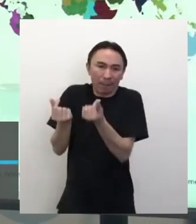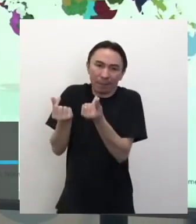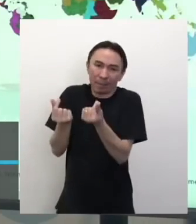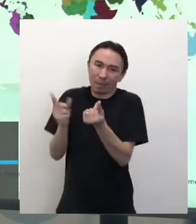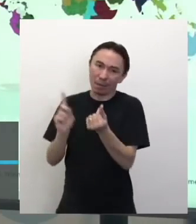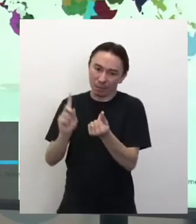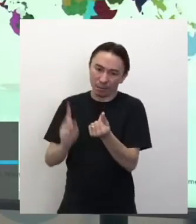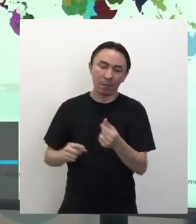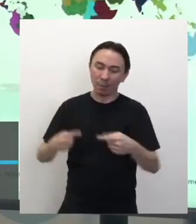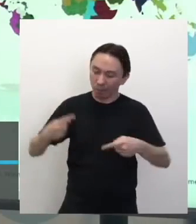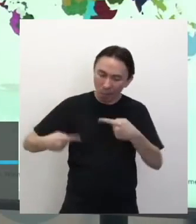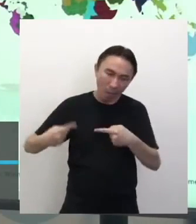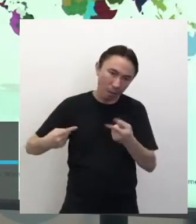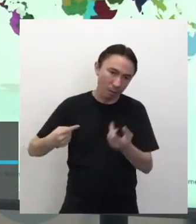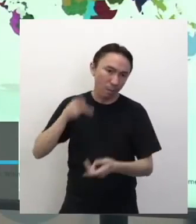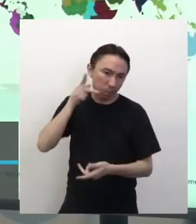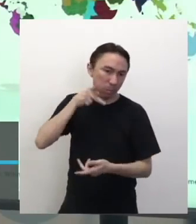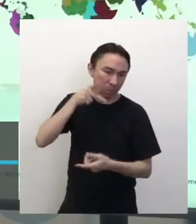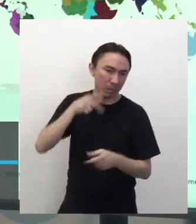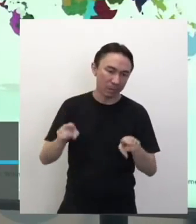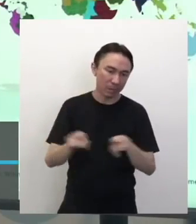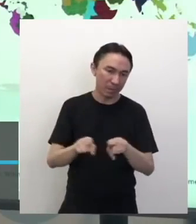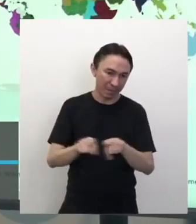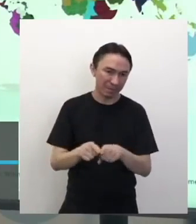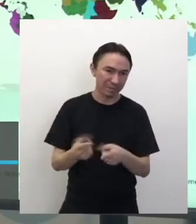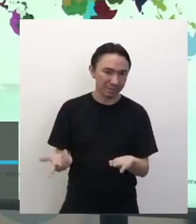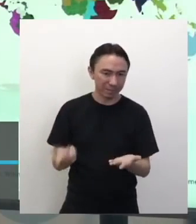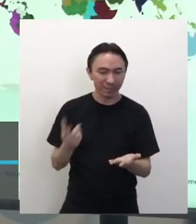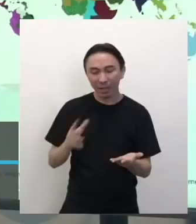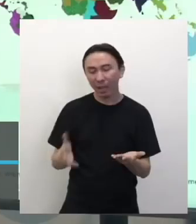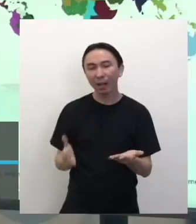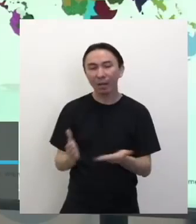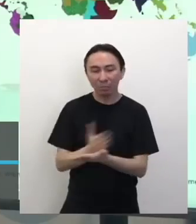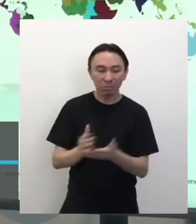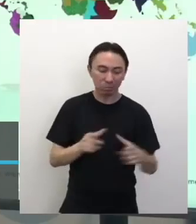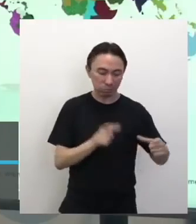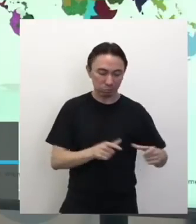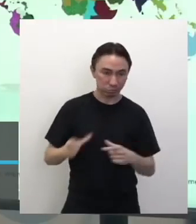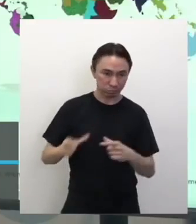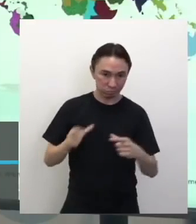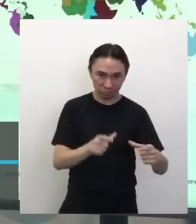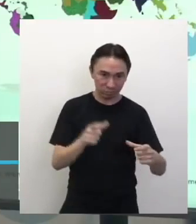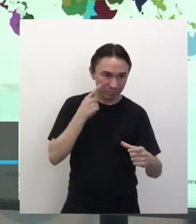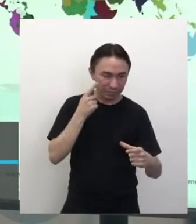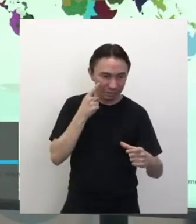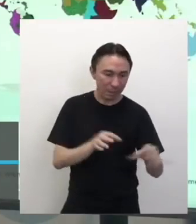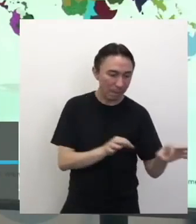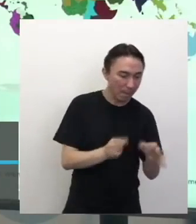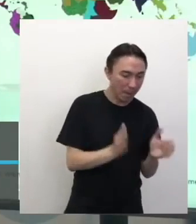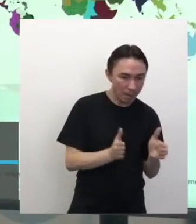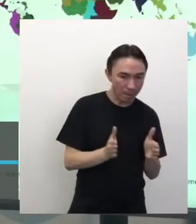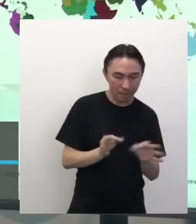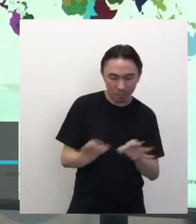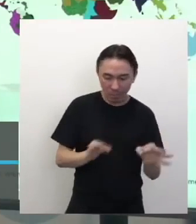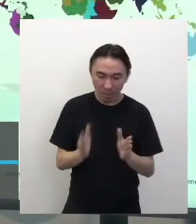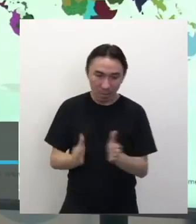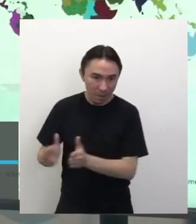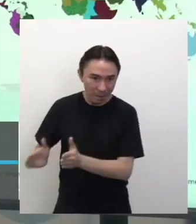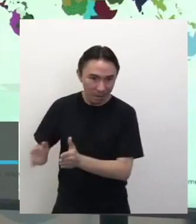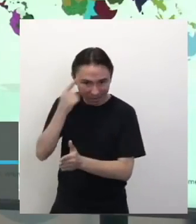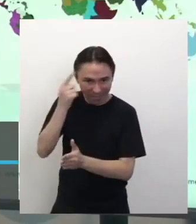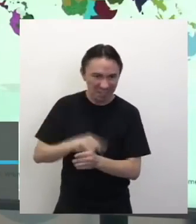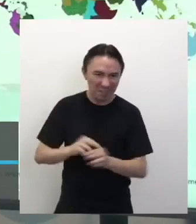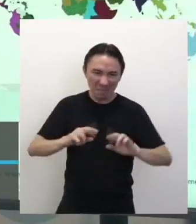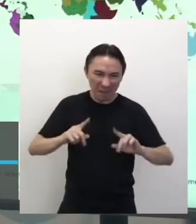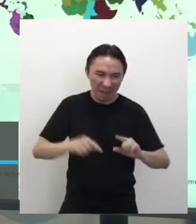vez mais se unificando os territórios para, logicamente, enfrentar, né, as grandes potências econômicas do mundo,